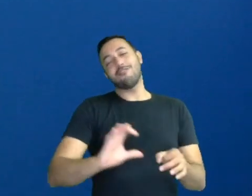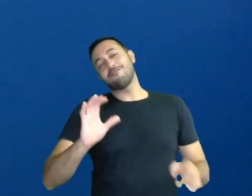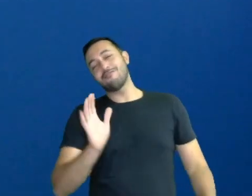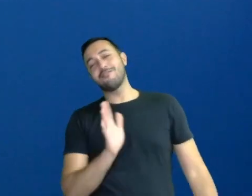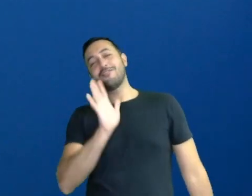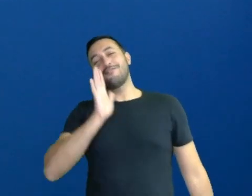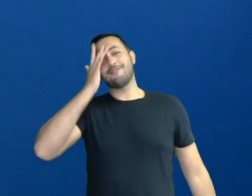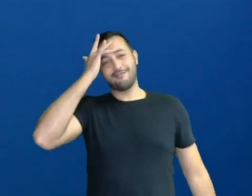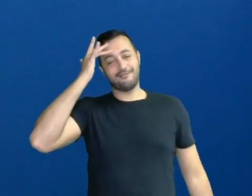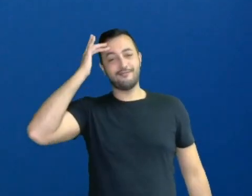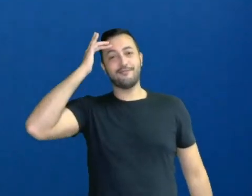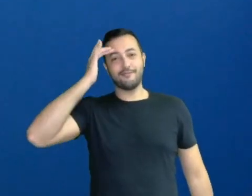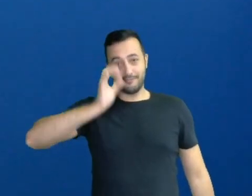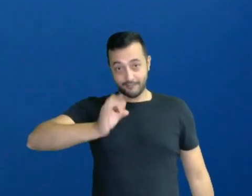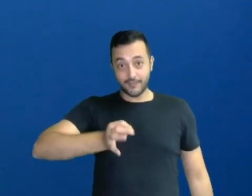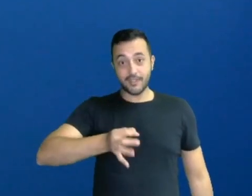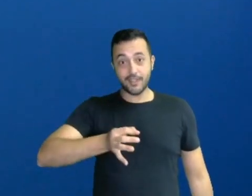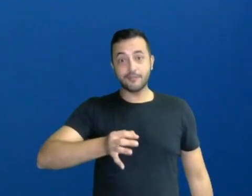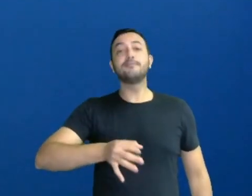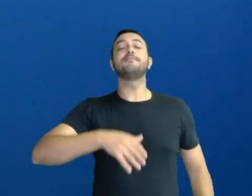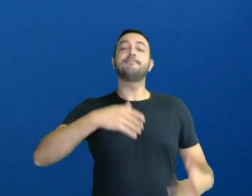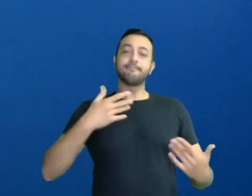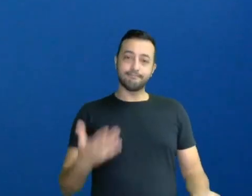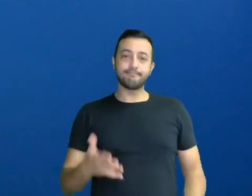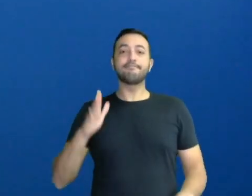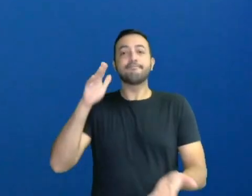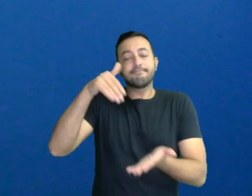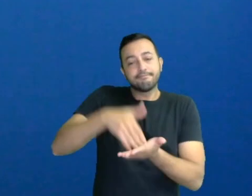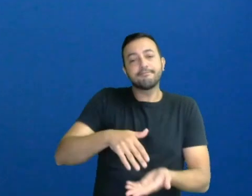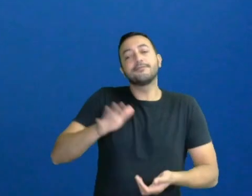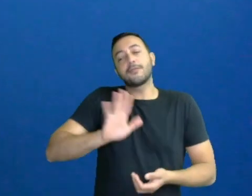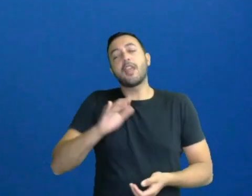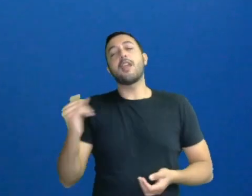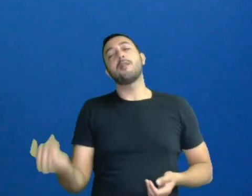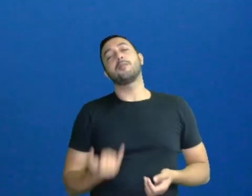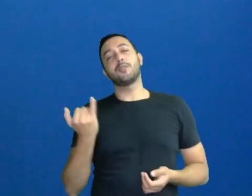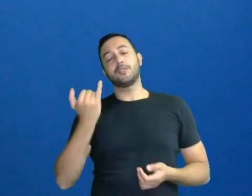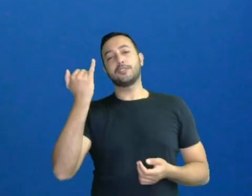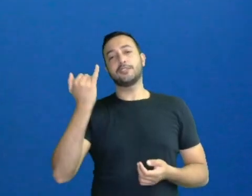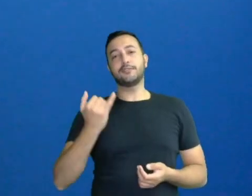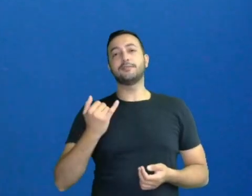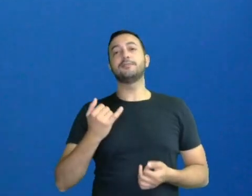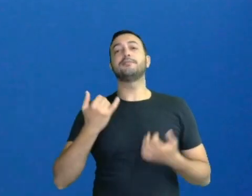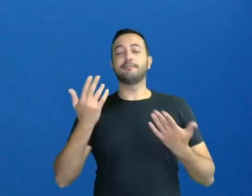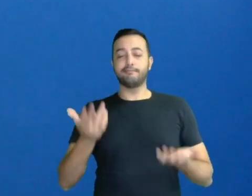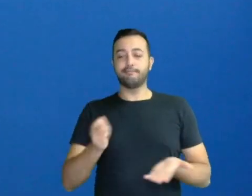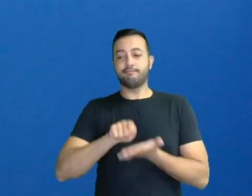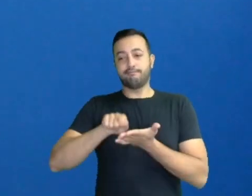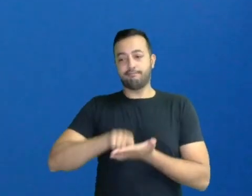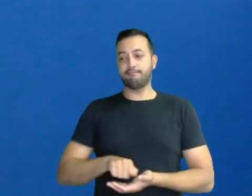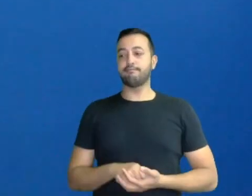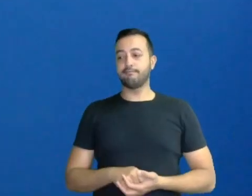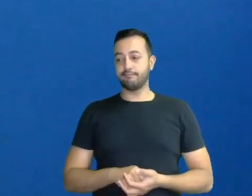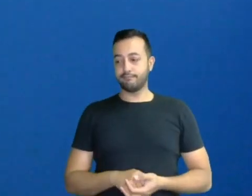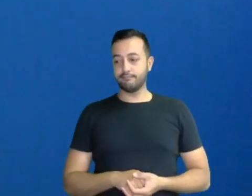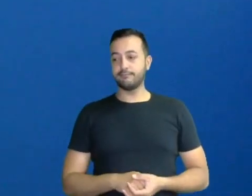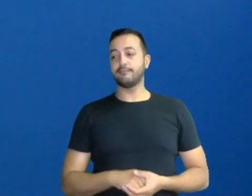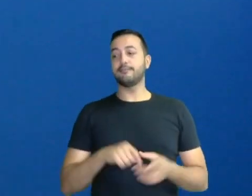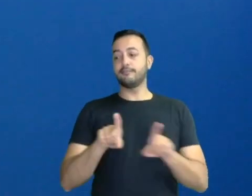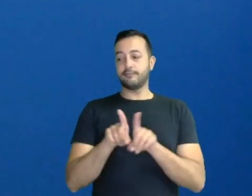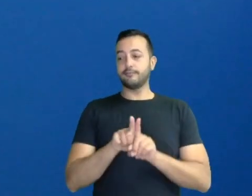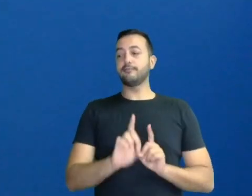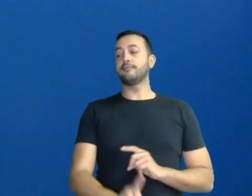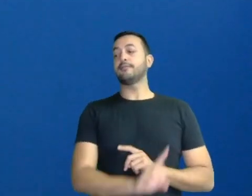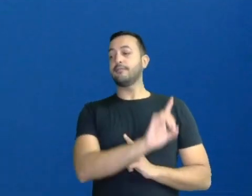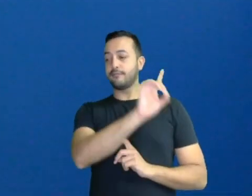despedida as outras pessoas Tá certo então a despedida também importante né nubile e a